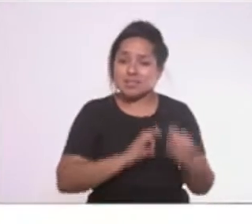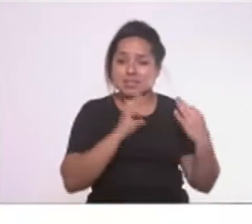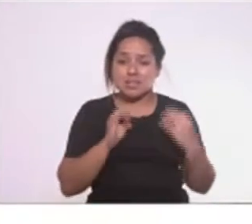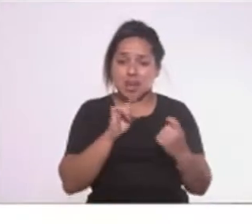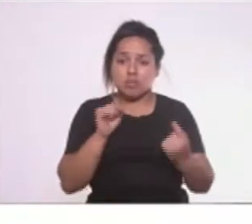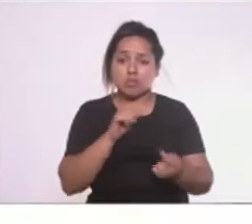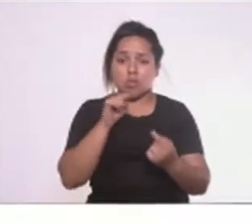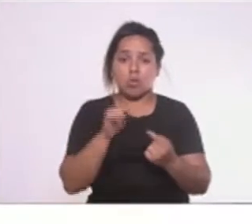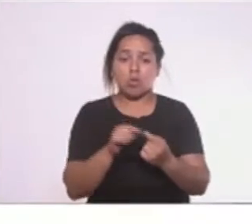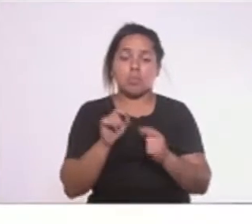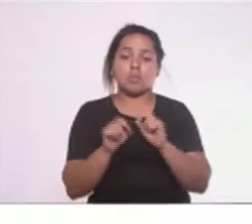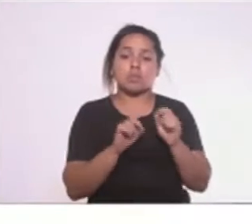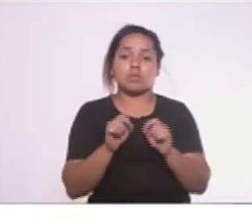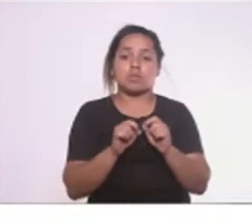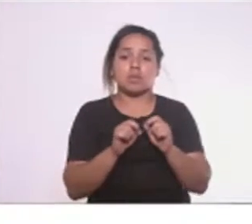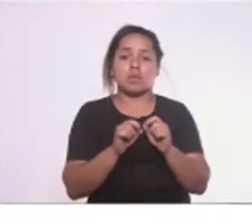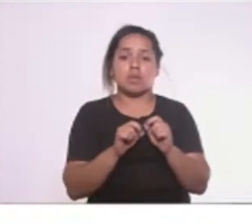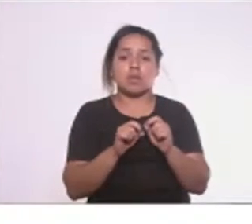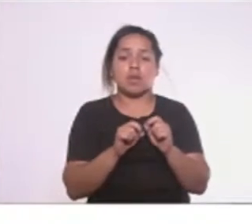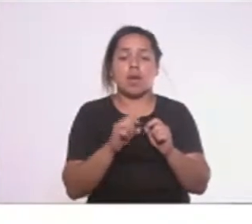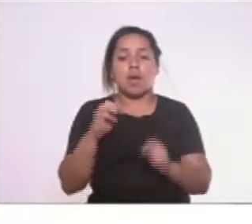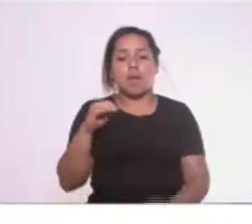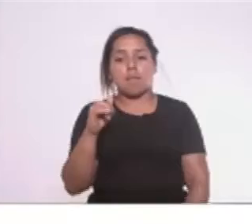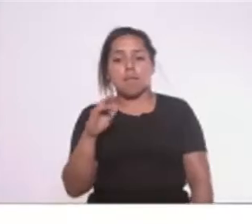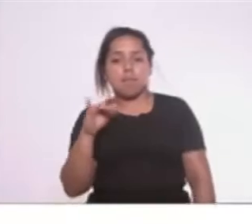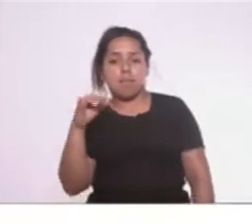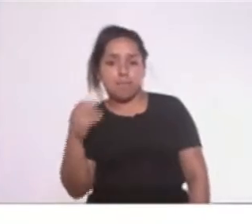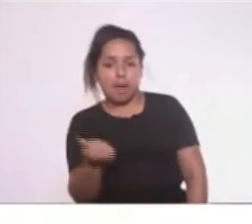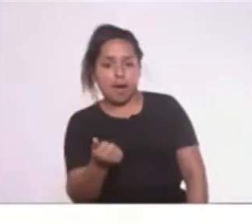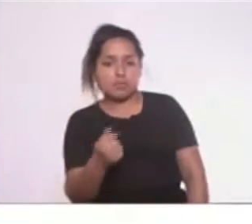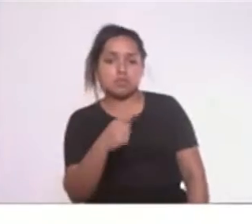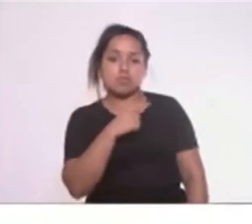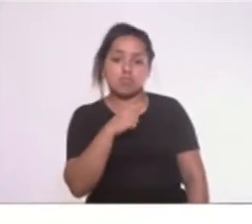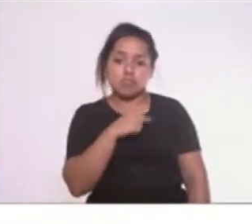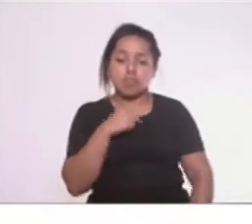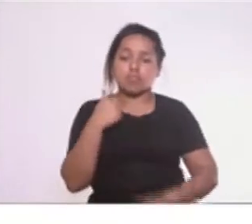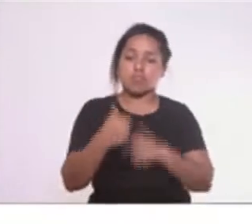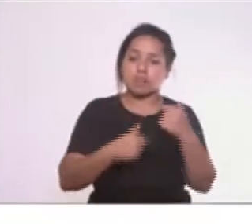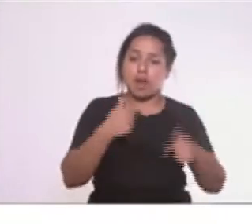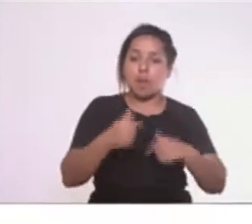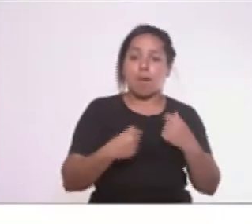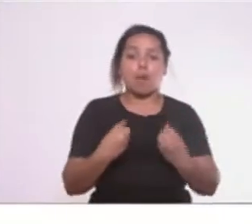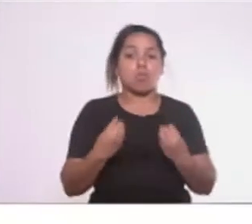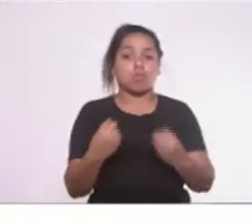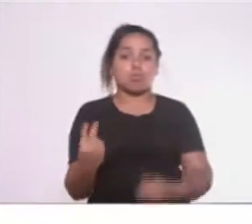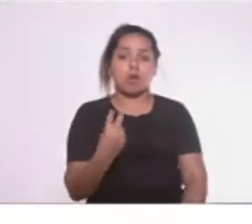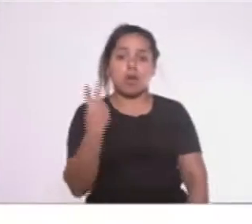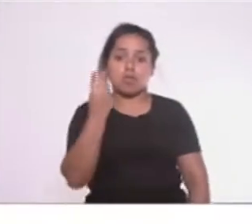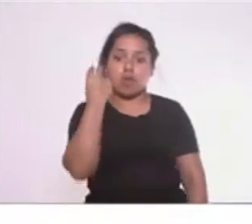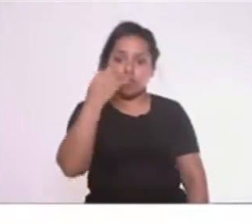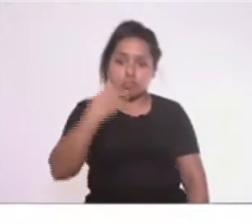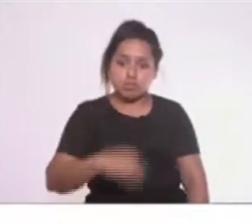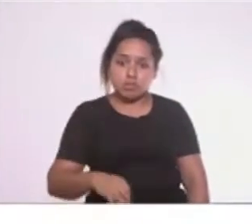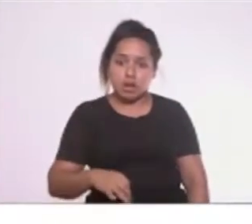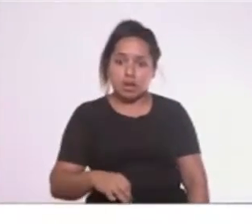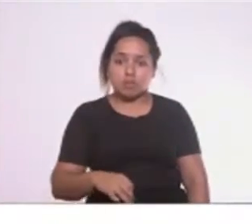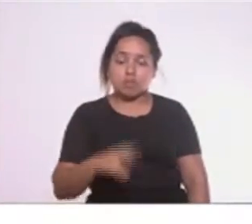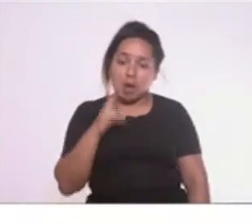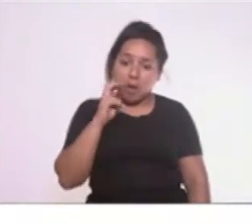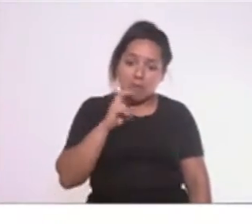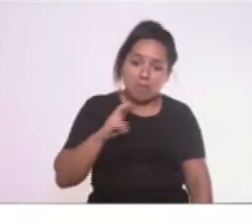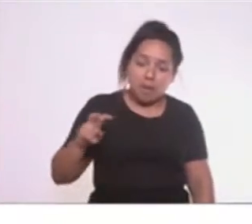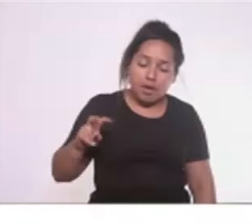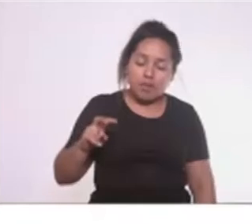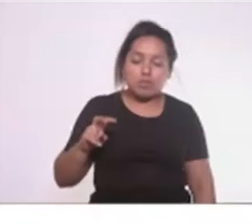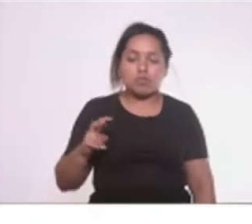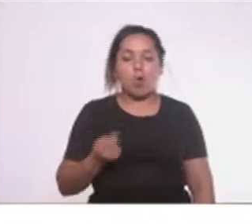o auxílio luxuoso da Márcia, enfim, então uma dupla e uma equipe de muito valor e, de fato, a dimensão cultural tem se consolidado